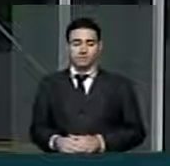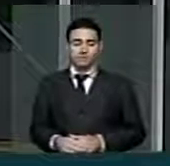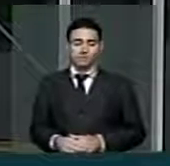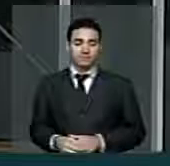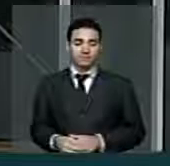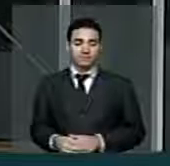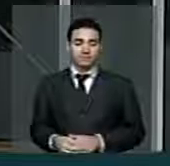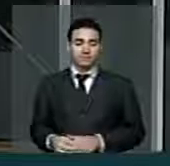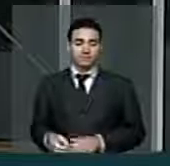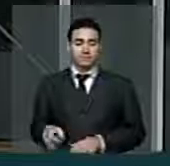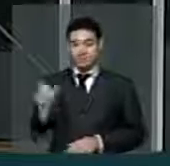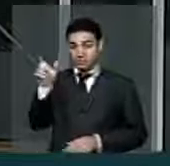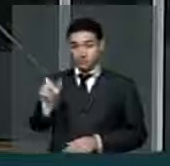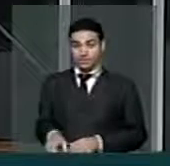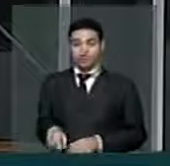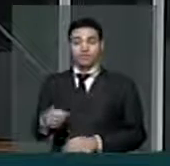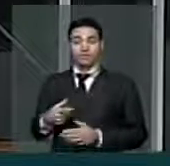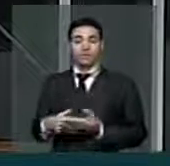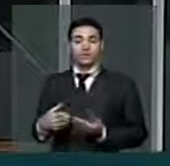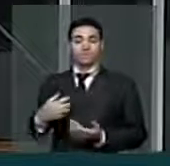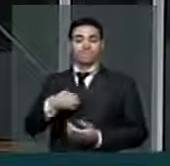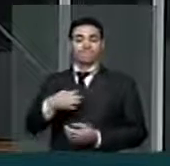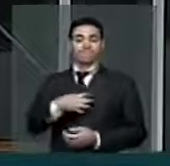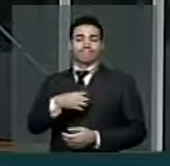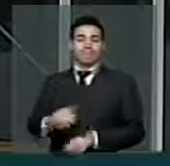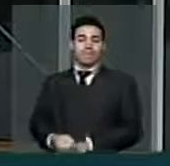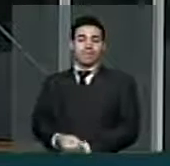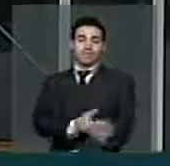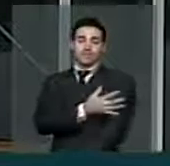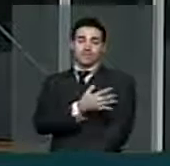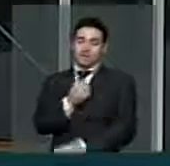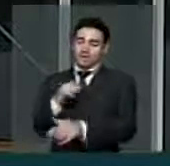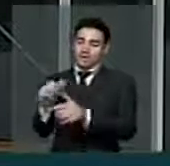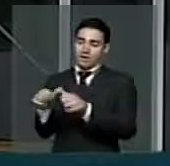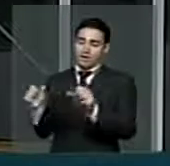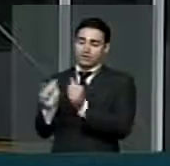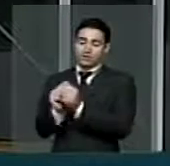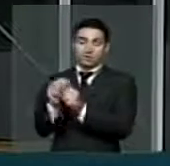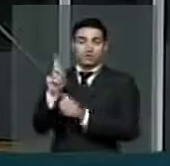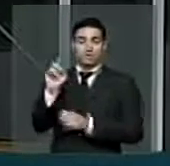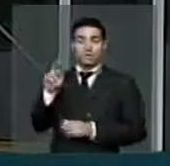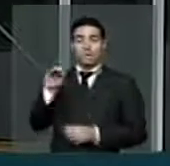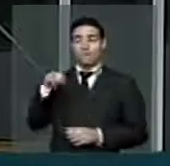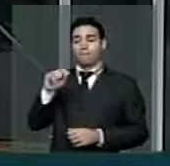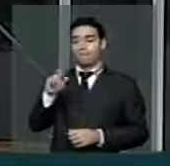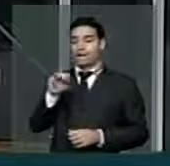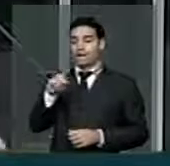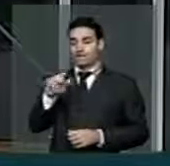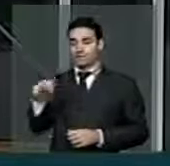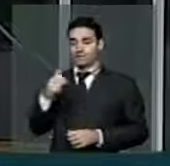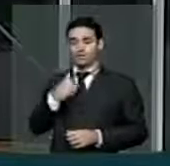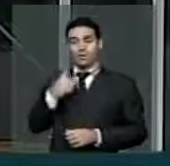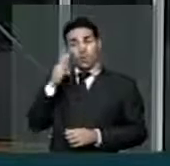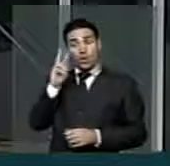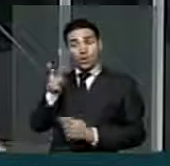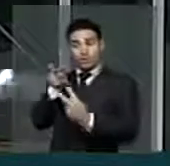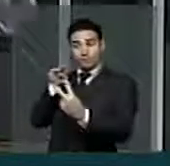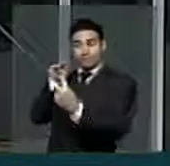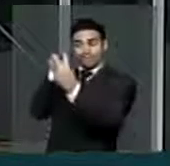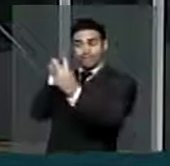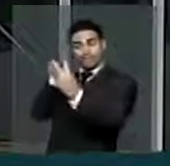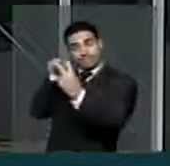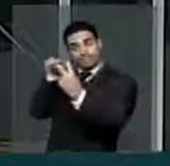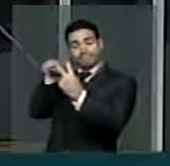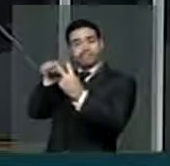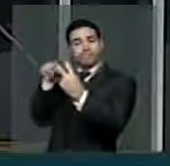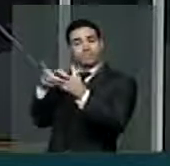Que emocionante foi para mim estar com a doutora Marisa. Olhar nos seus olhos,